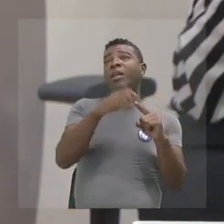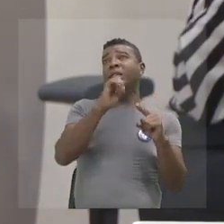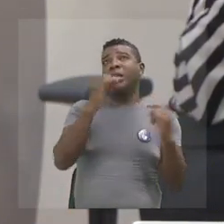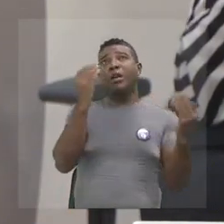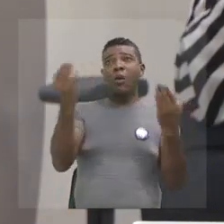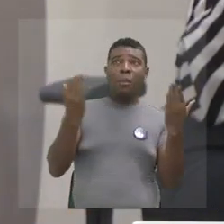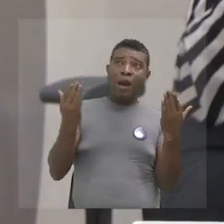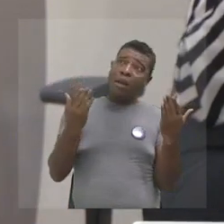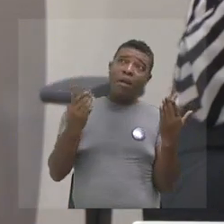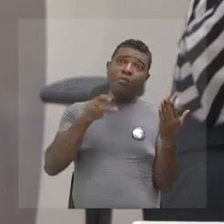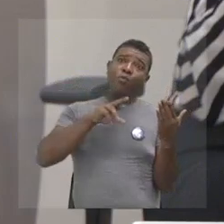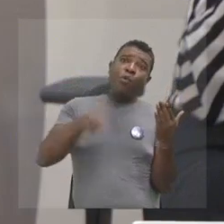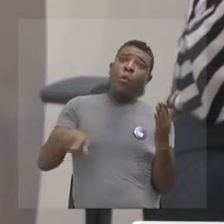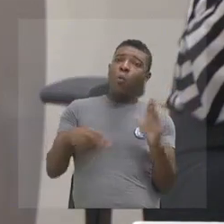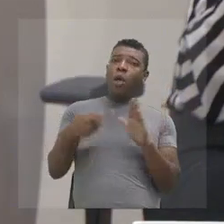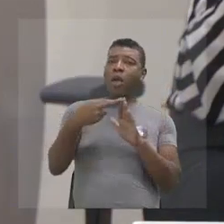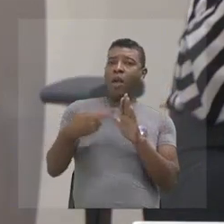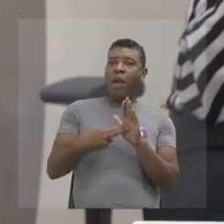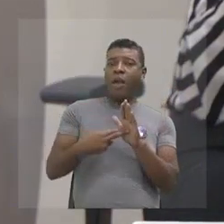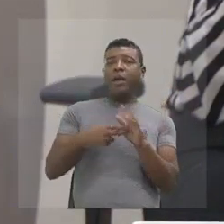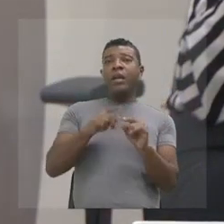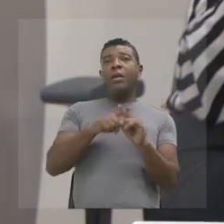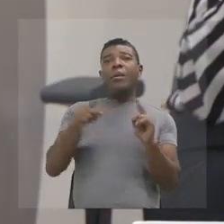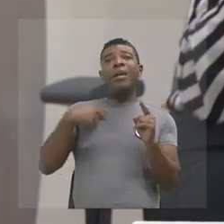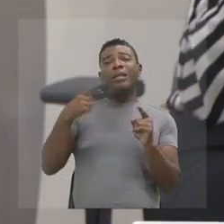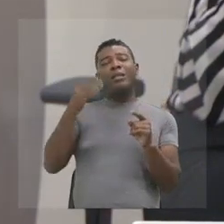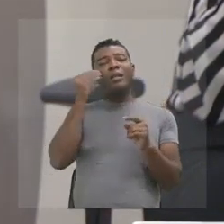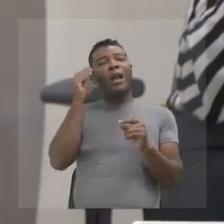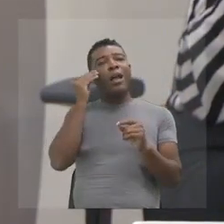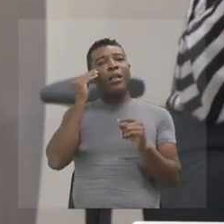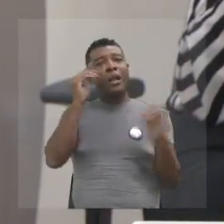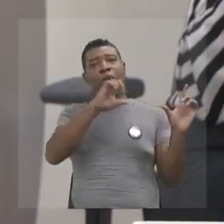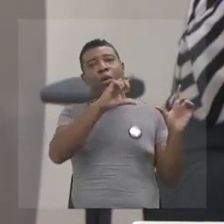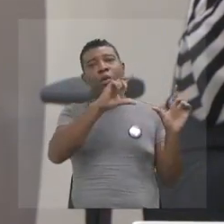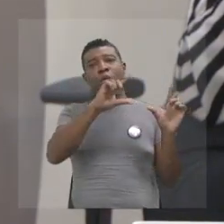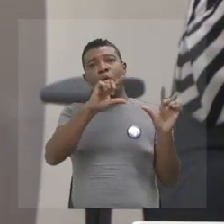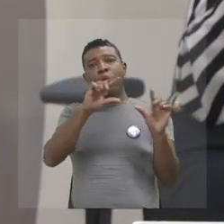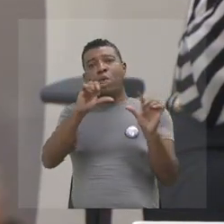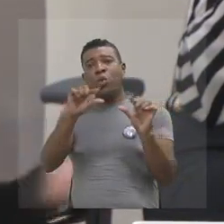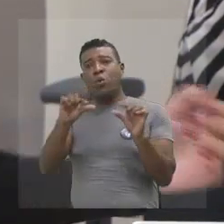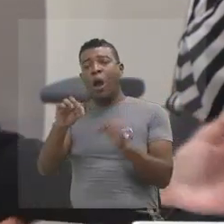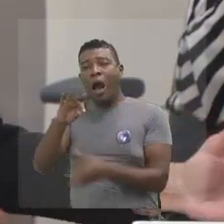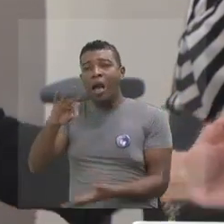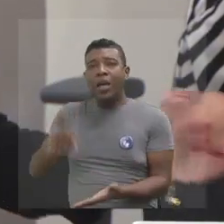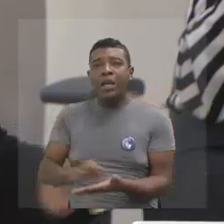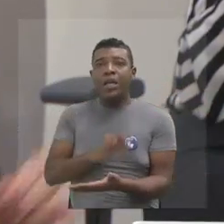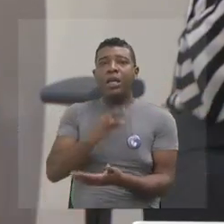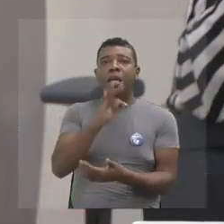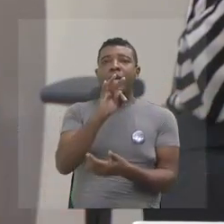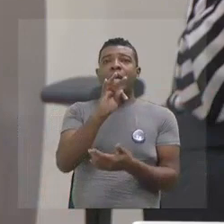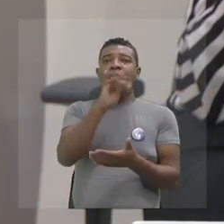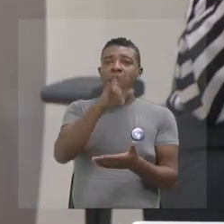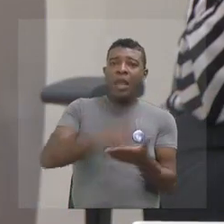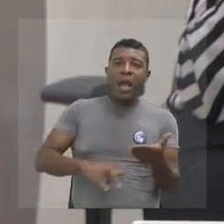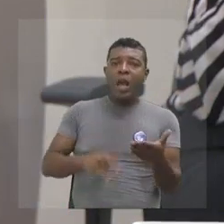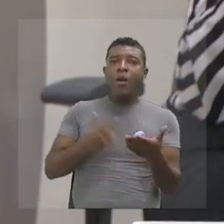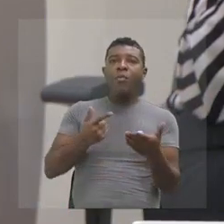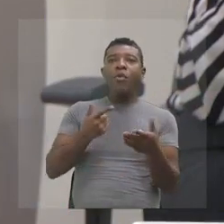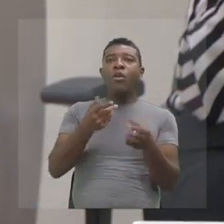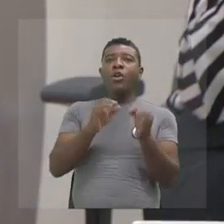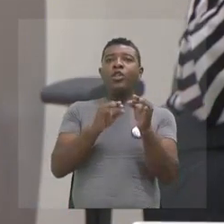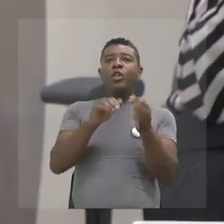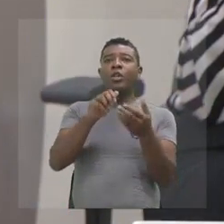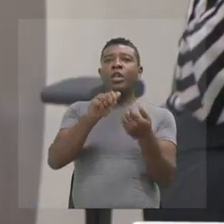esforço com os dados que eu acabo de te demonstrar de uma redução progressiva assinatura de temas ajustamento conduta no estado de Minas Gerais